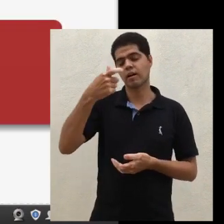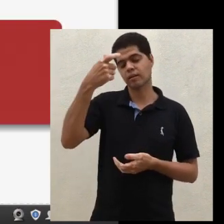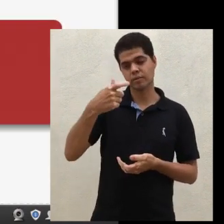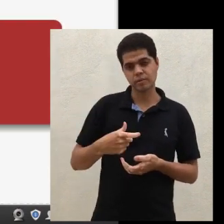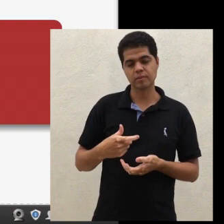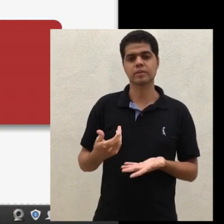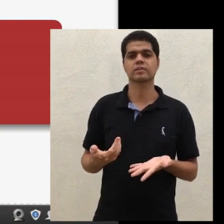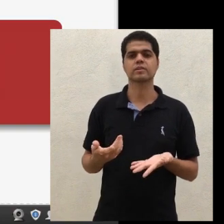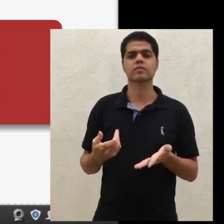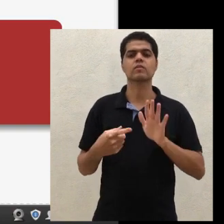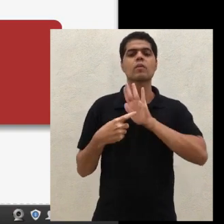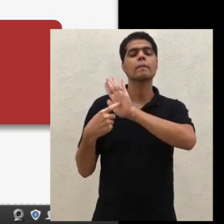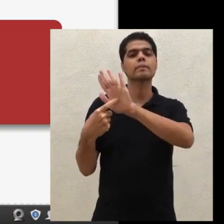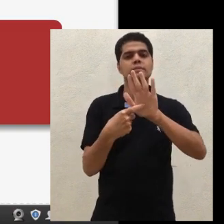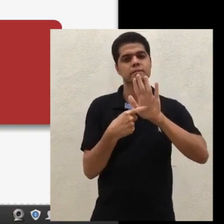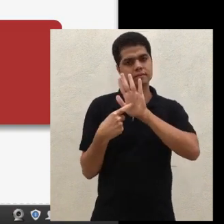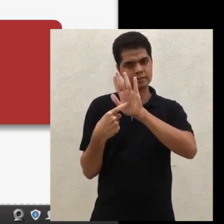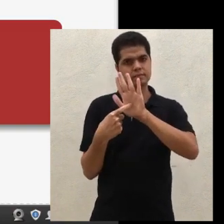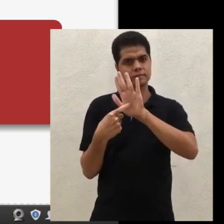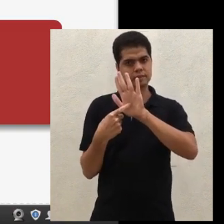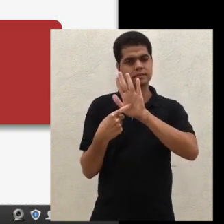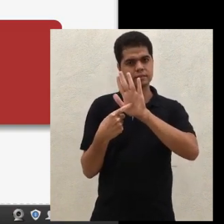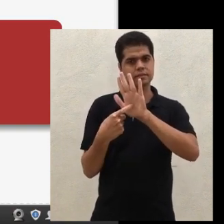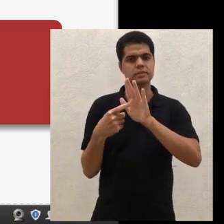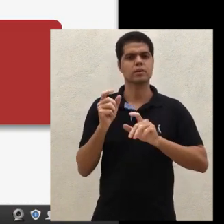Então, pessoal, eu vou colocar aqui.